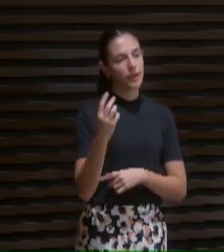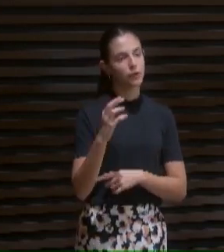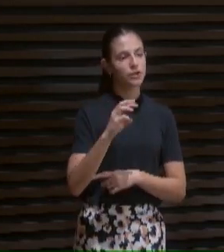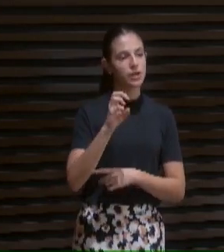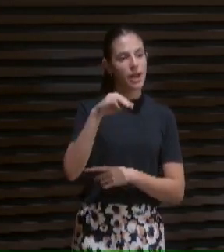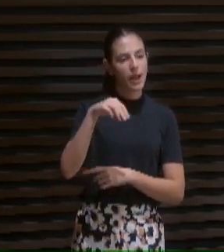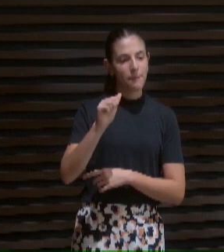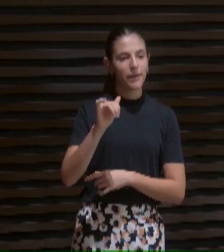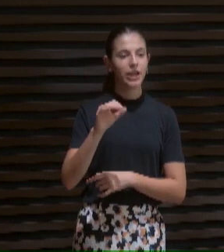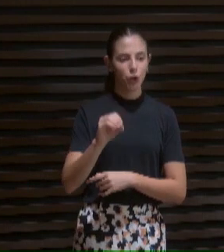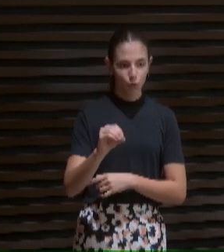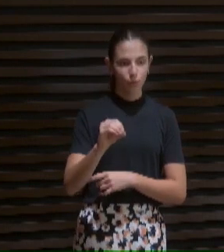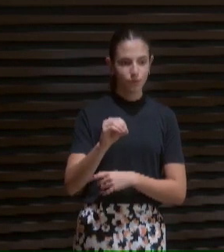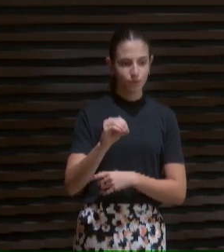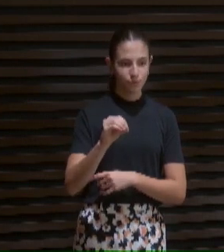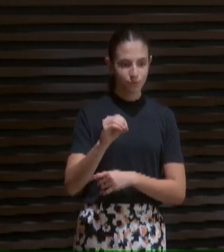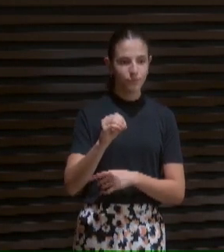1776, na Baviera,